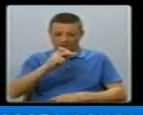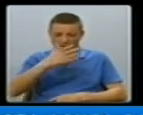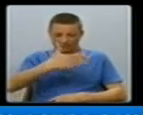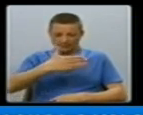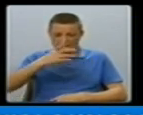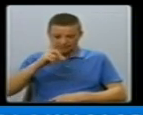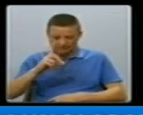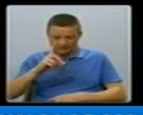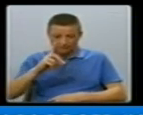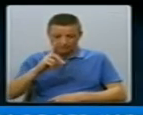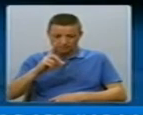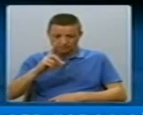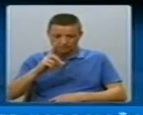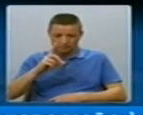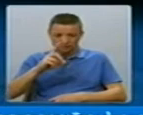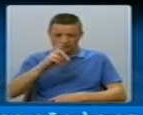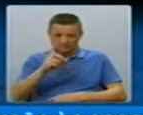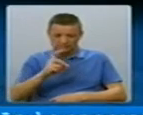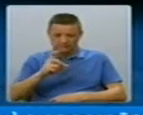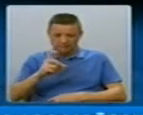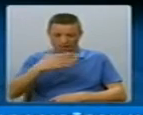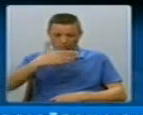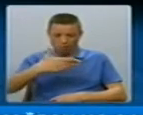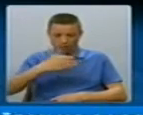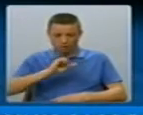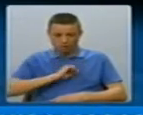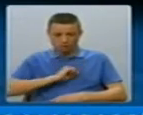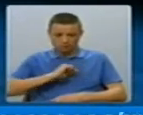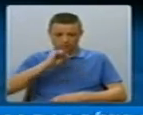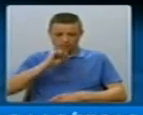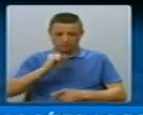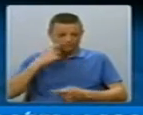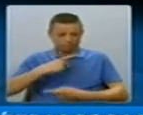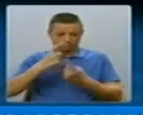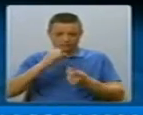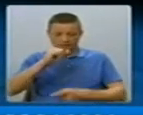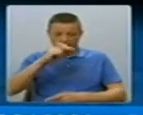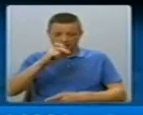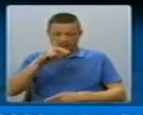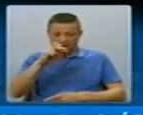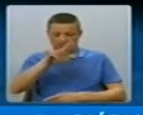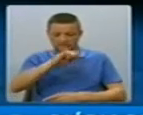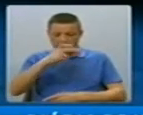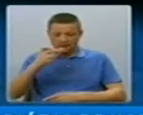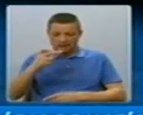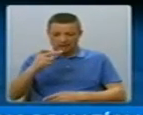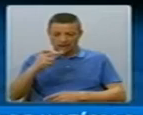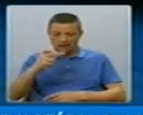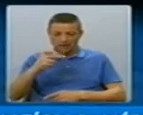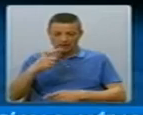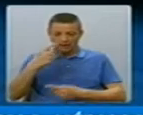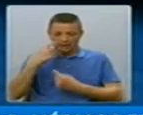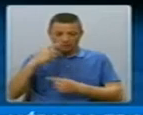A1689ZD1 e que a partir de agora vamos denominá-lo de a nossa galáxia, ou uma espécie de galáxia, e descobriram que esta galáxia é